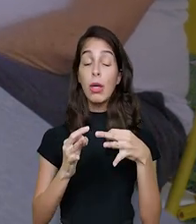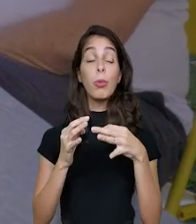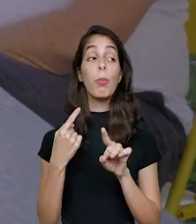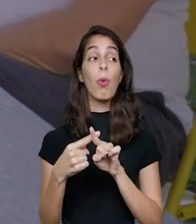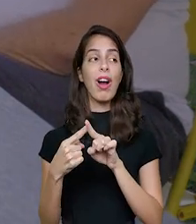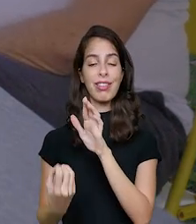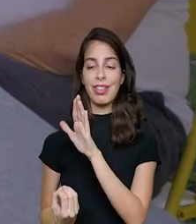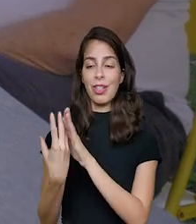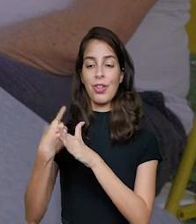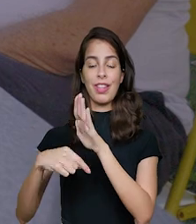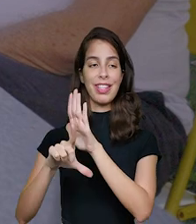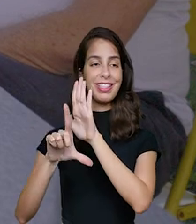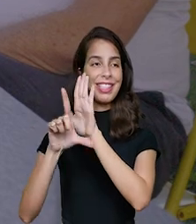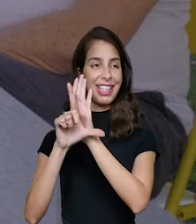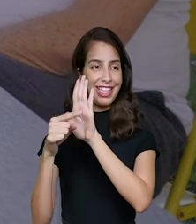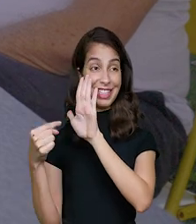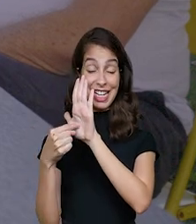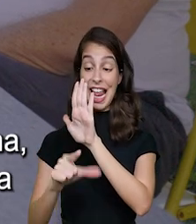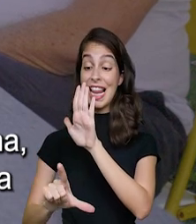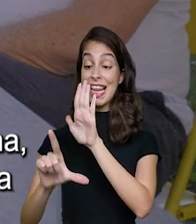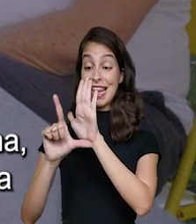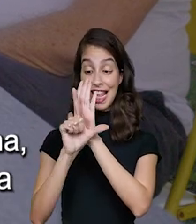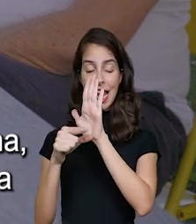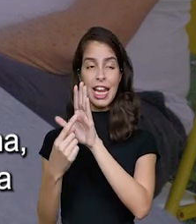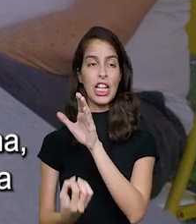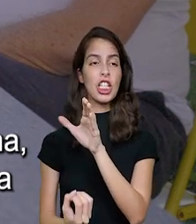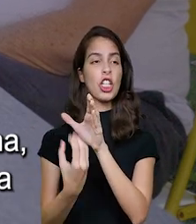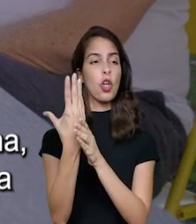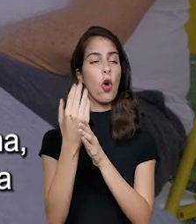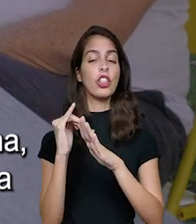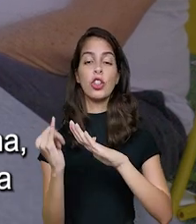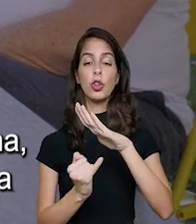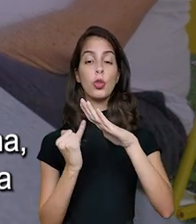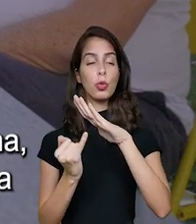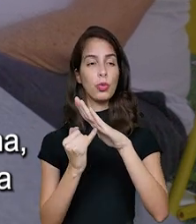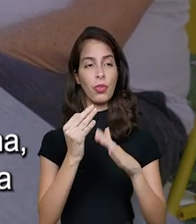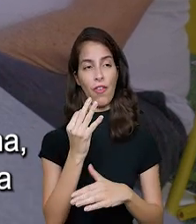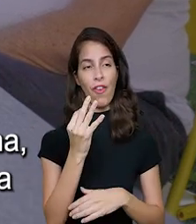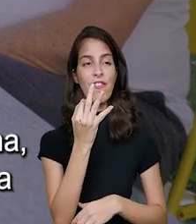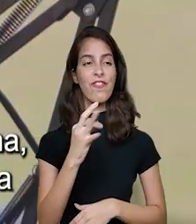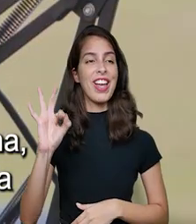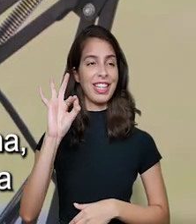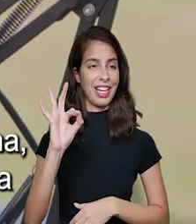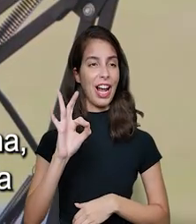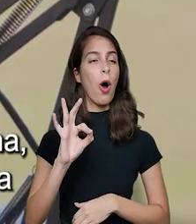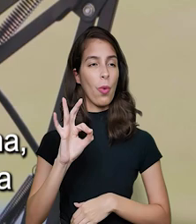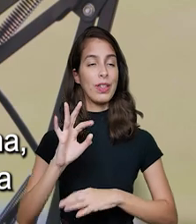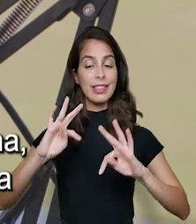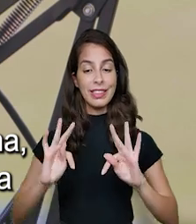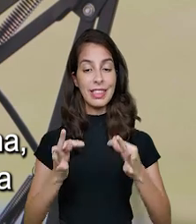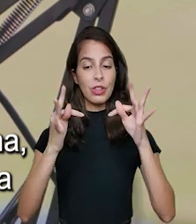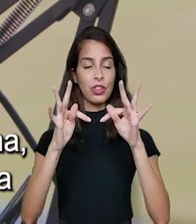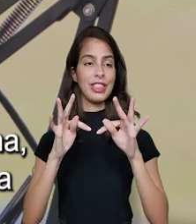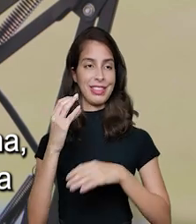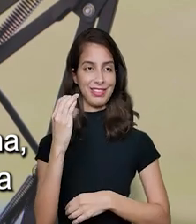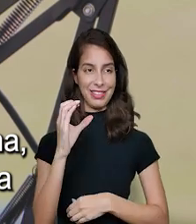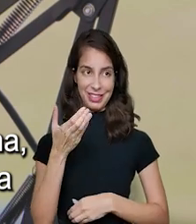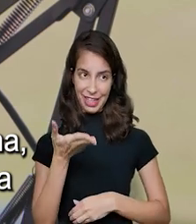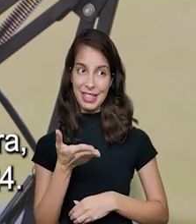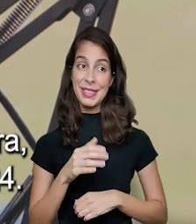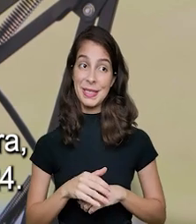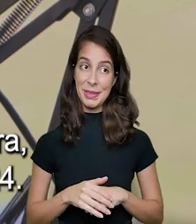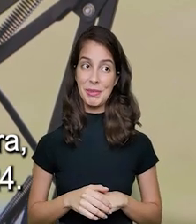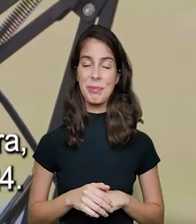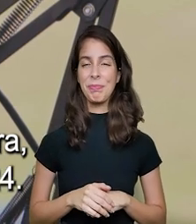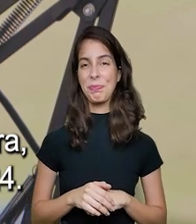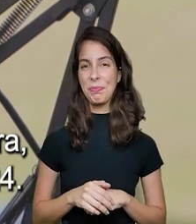lei por isso que nós temos uma lei de criação dos institutos federais de Educação Ciência e Tecnologia bacana muito bacana saber um pouco dessa história